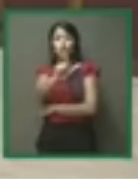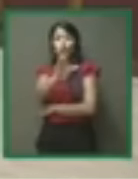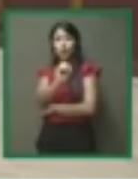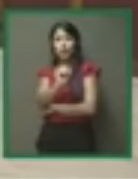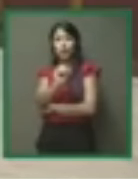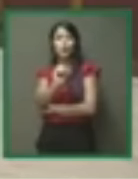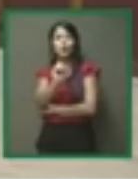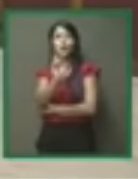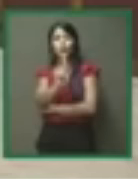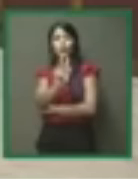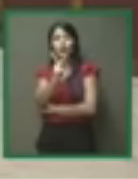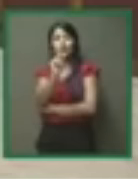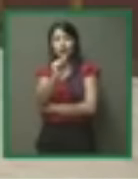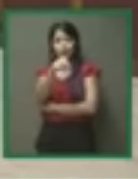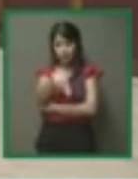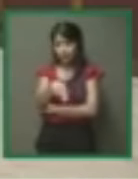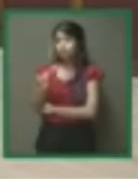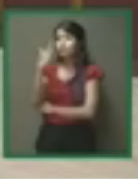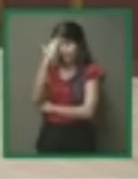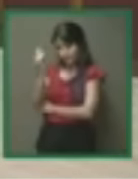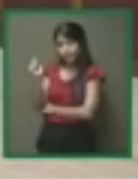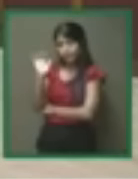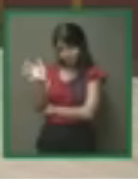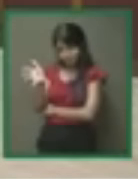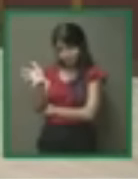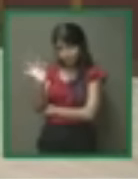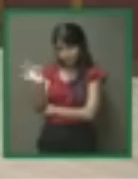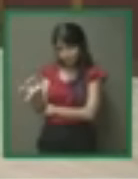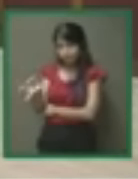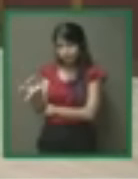Lohan. O senhor está ciente dessa acusação, não está?